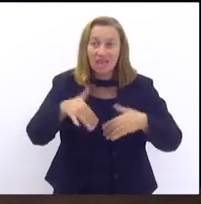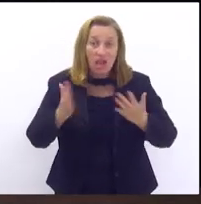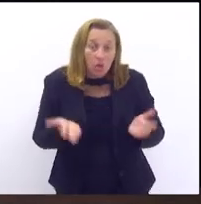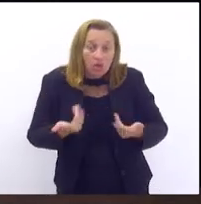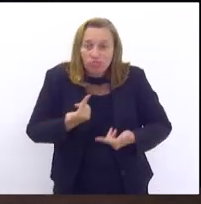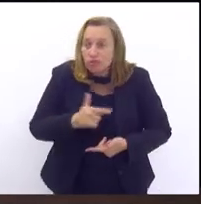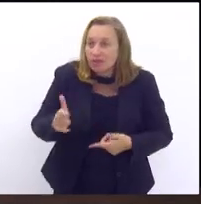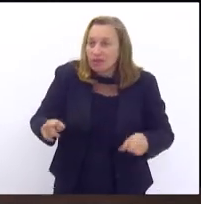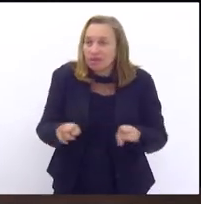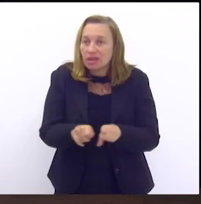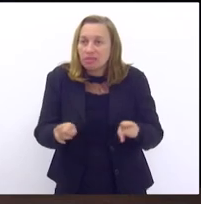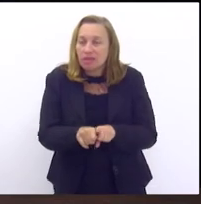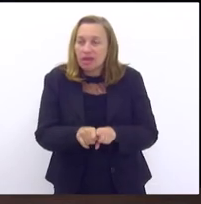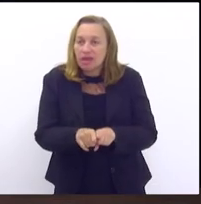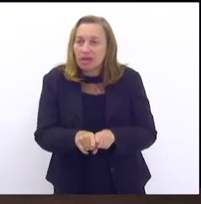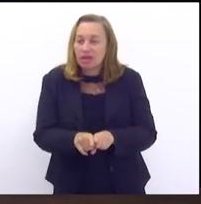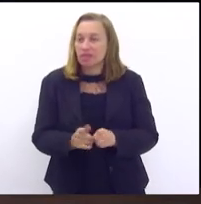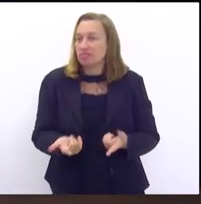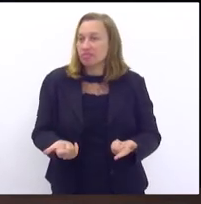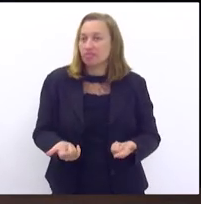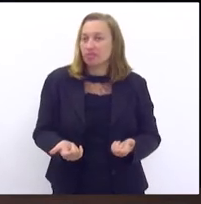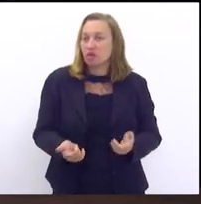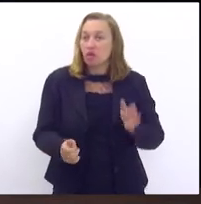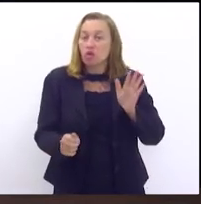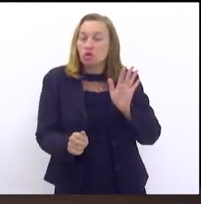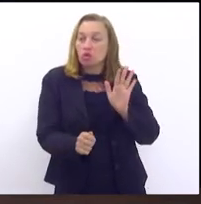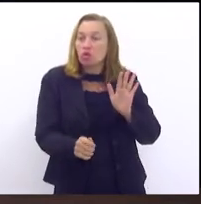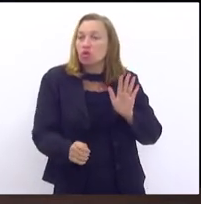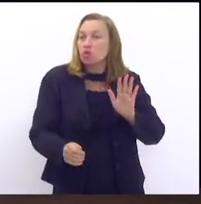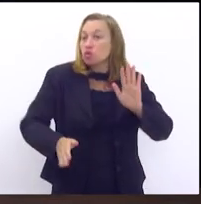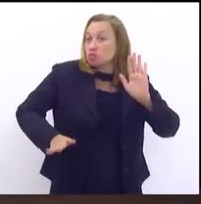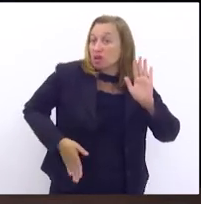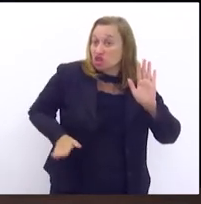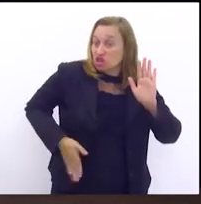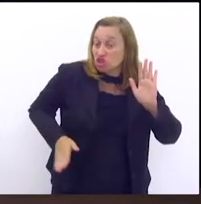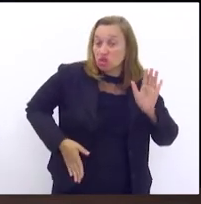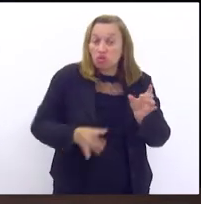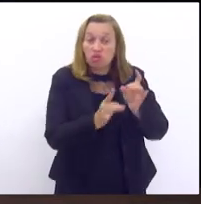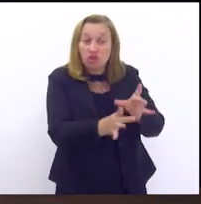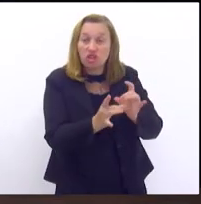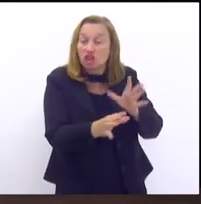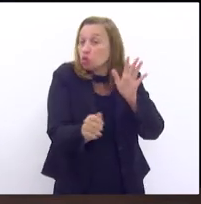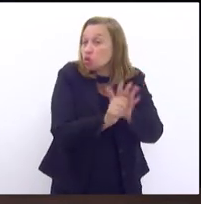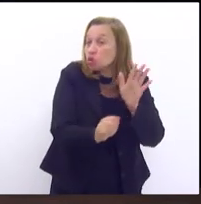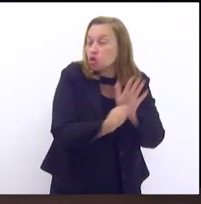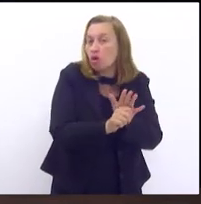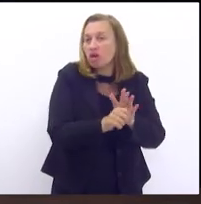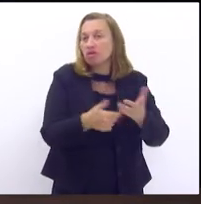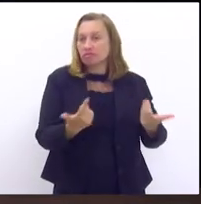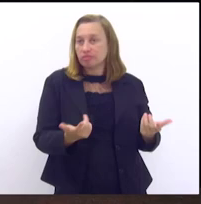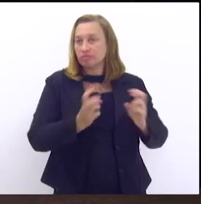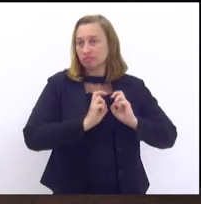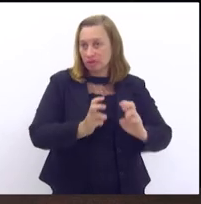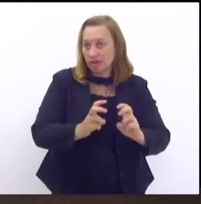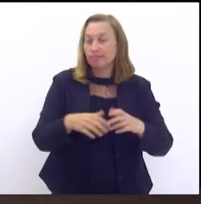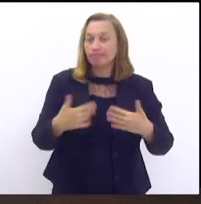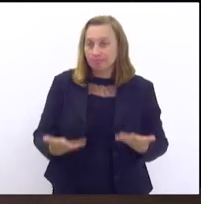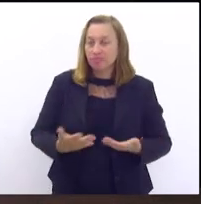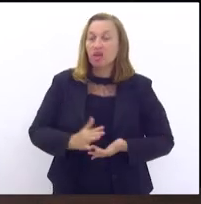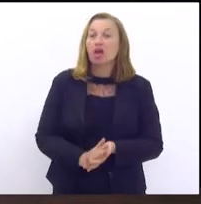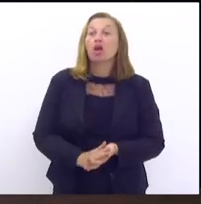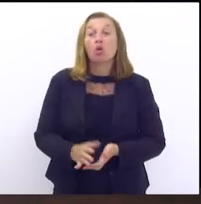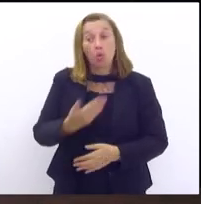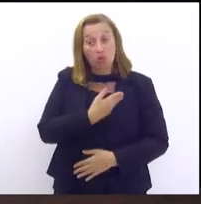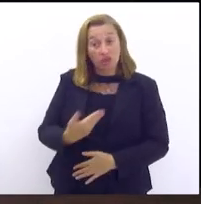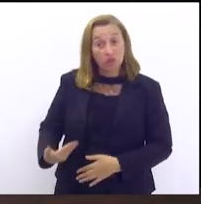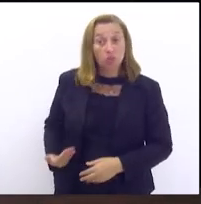também o narcotráfico paralisando a composição, que é de competência da segurança pública do governo do Estado. Cabe ao